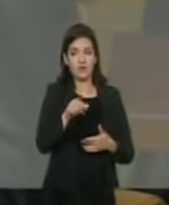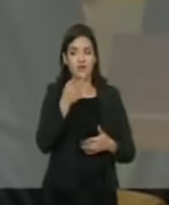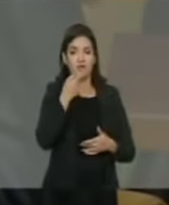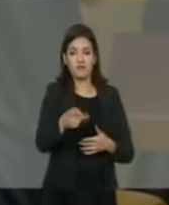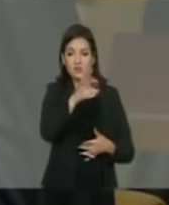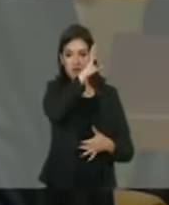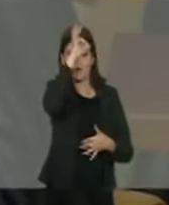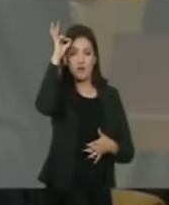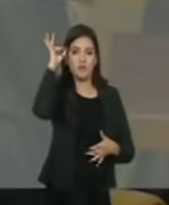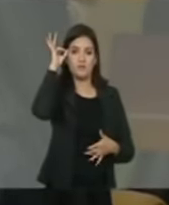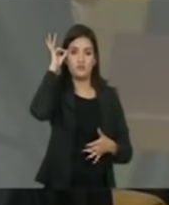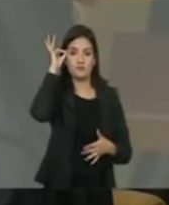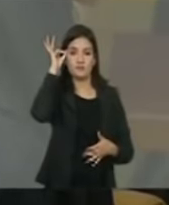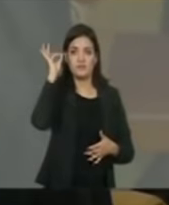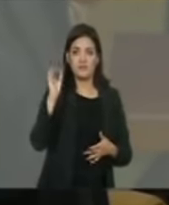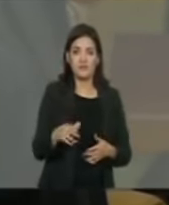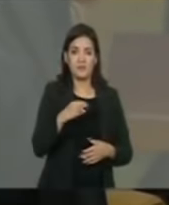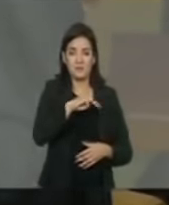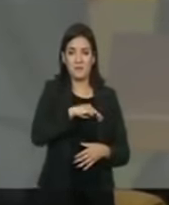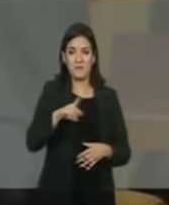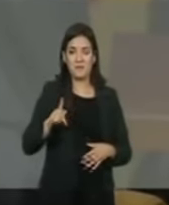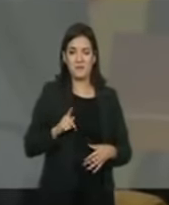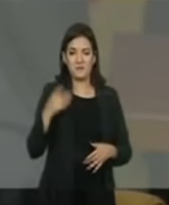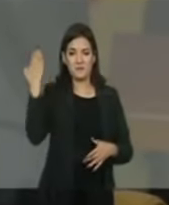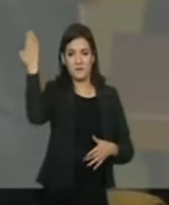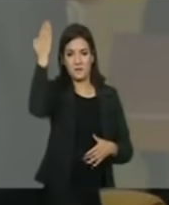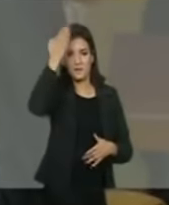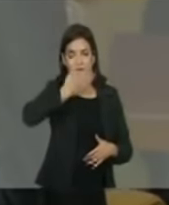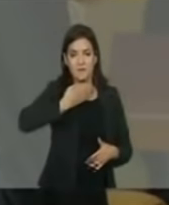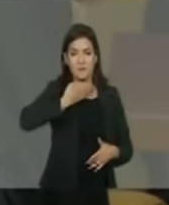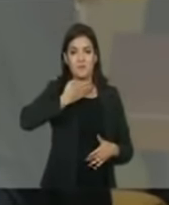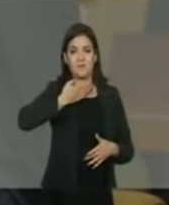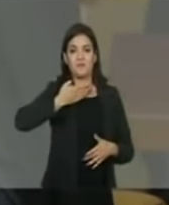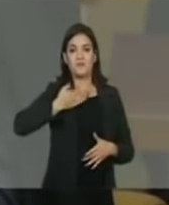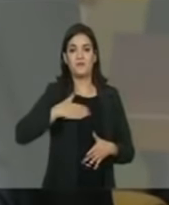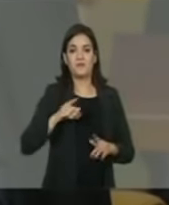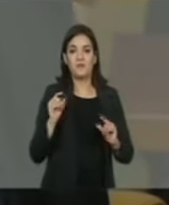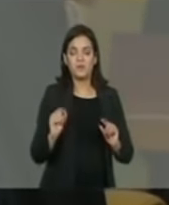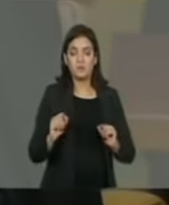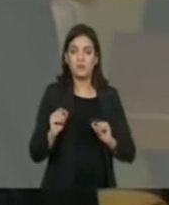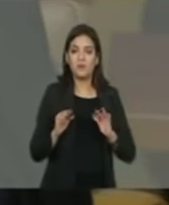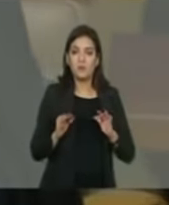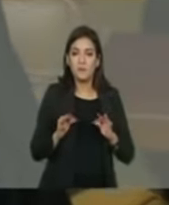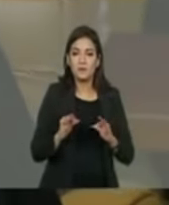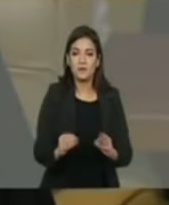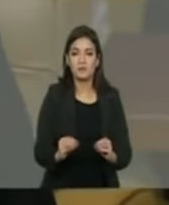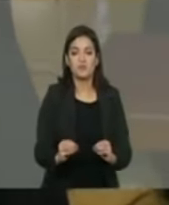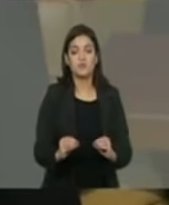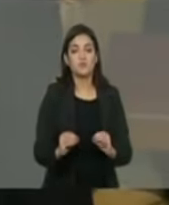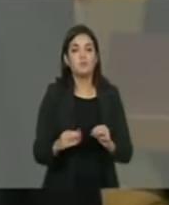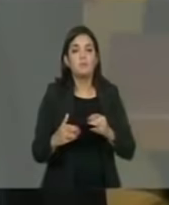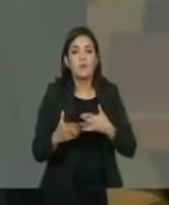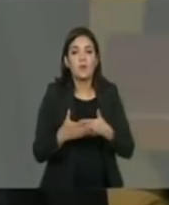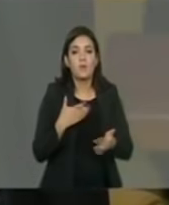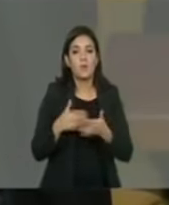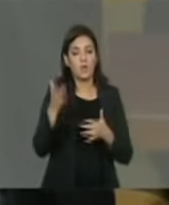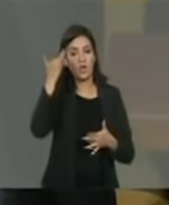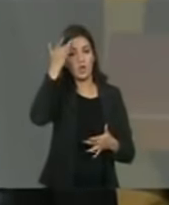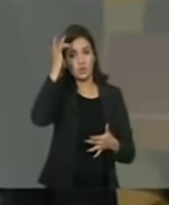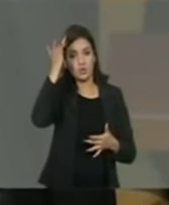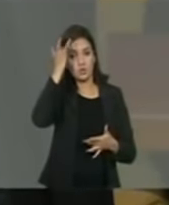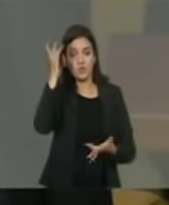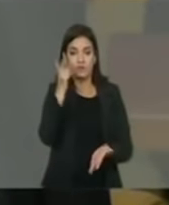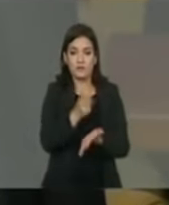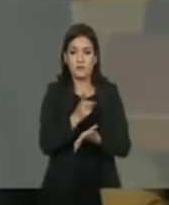ministério público comprovado de forma inequívoca em plenitude para além de qualquer dúvida razoável